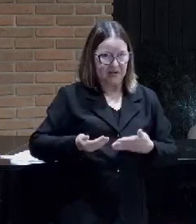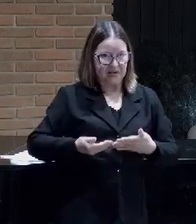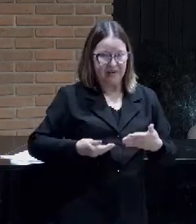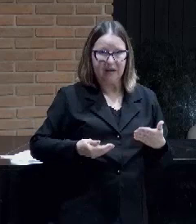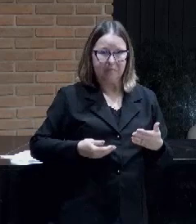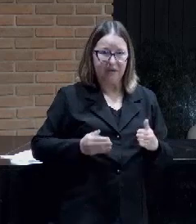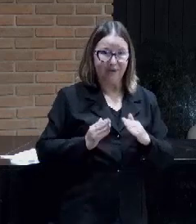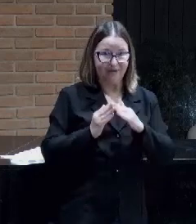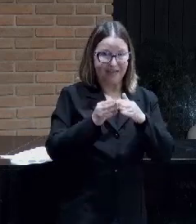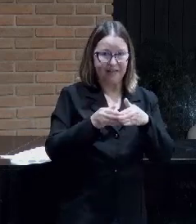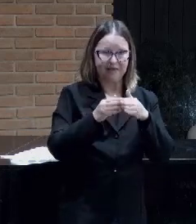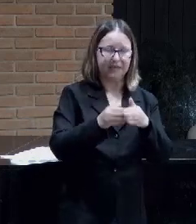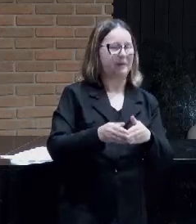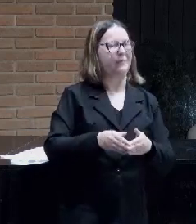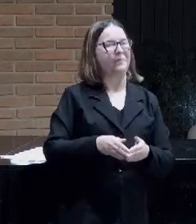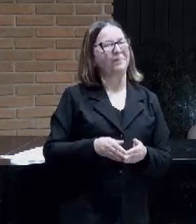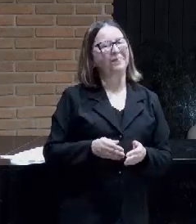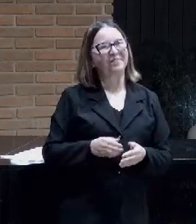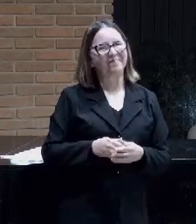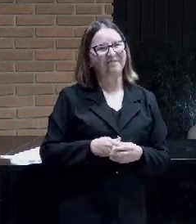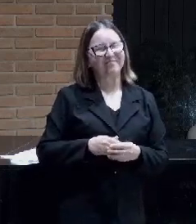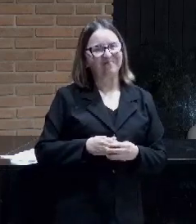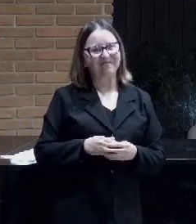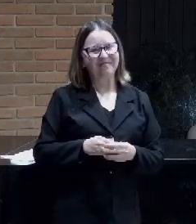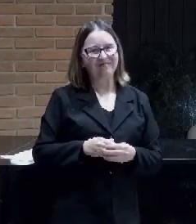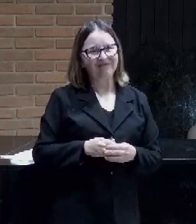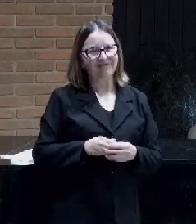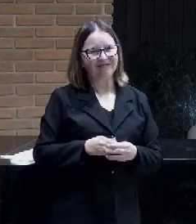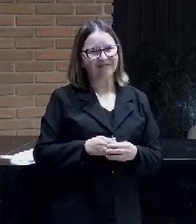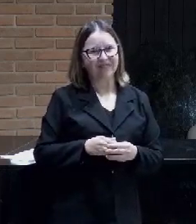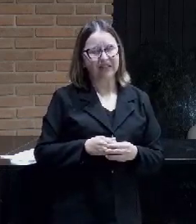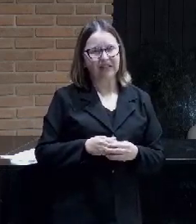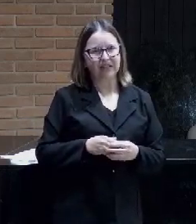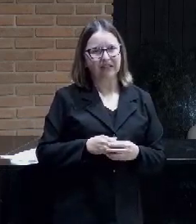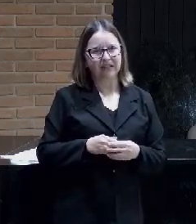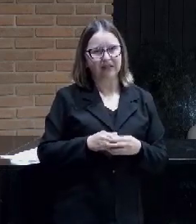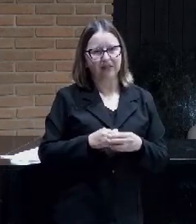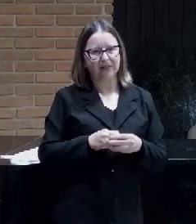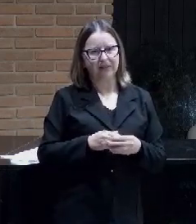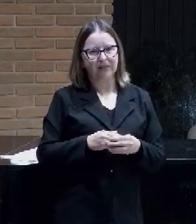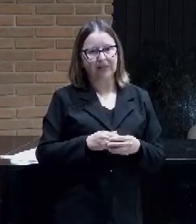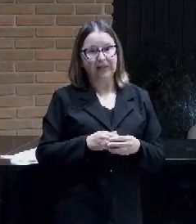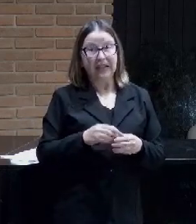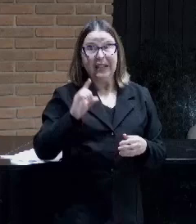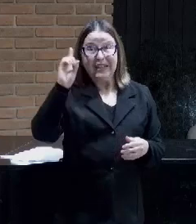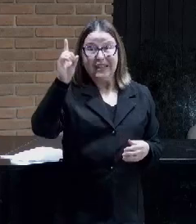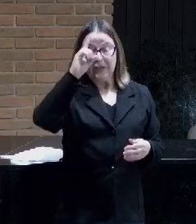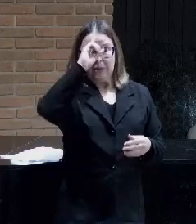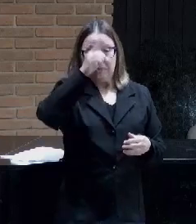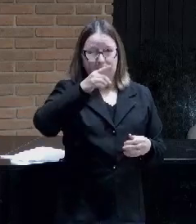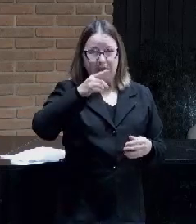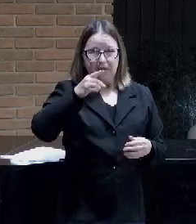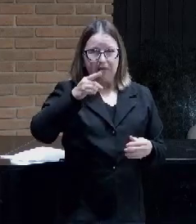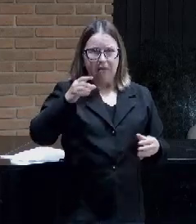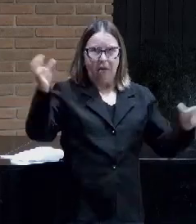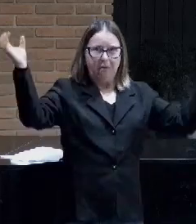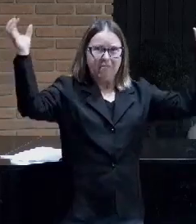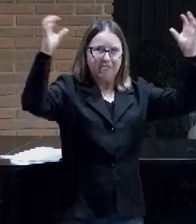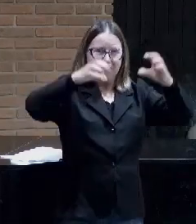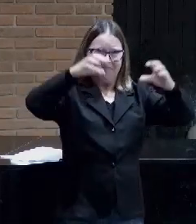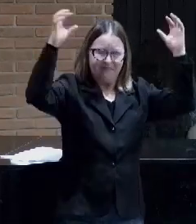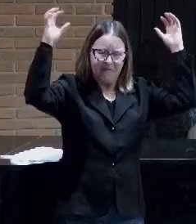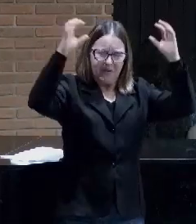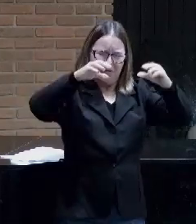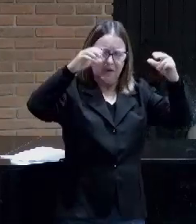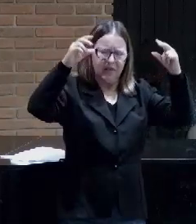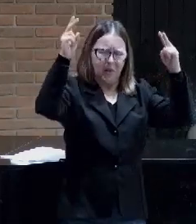totalmente contrária, Jonas querendo desobedecer a Deus e fazendo isso, Deus manda uma tempestade tão violenta que o navio afunda, quase afunda. E